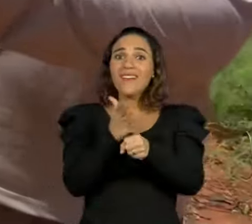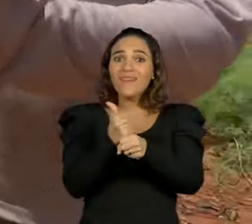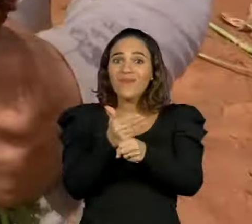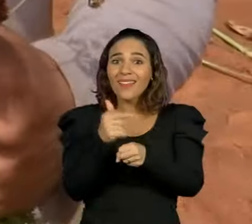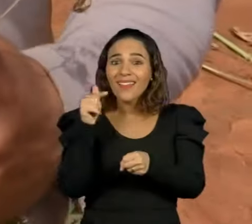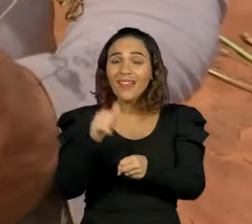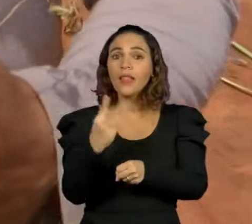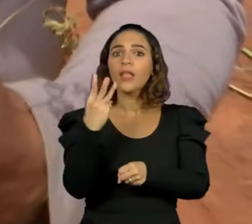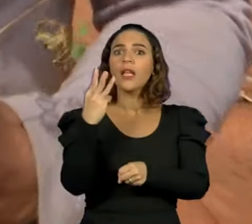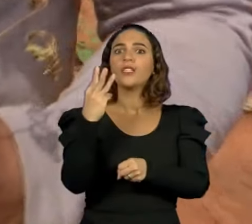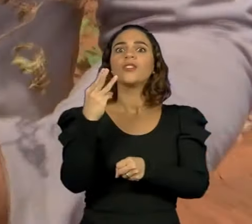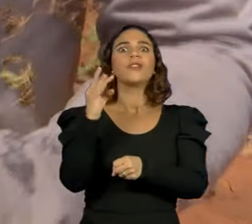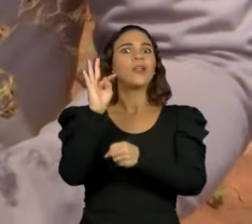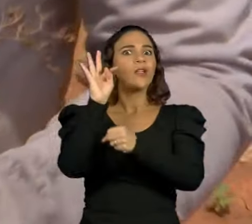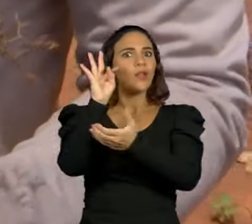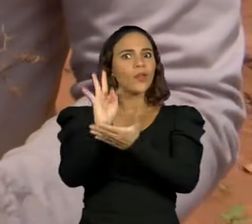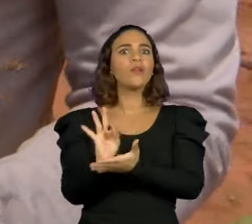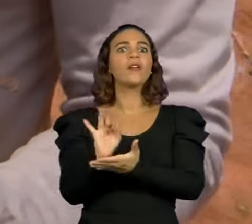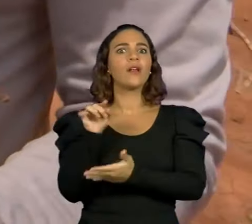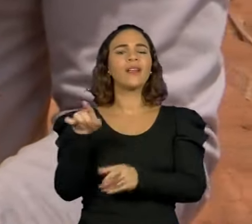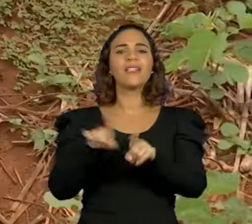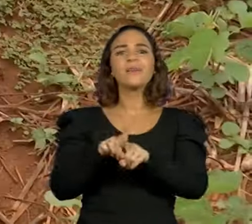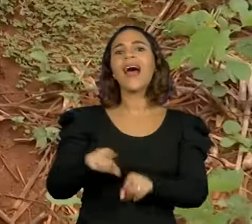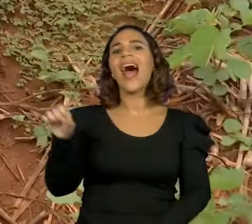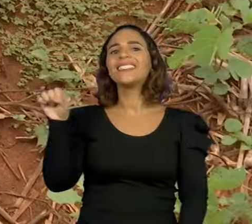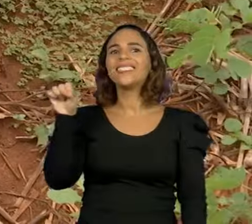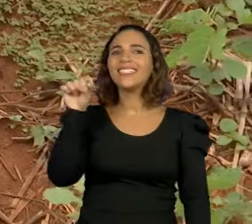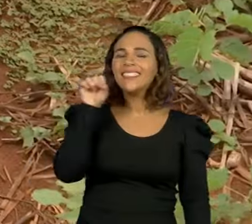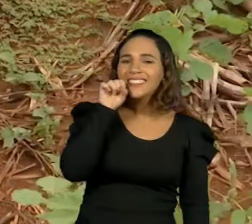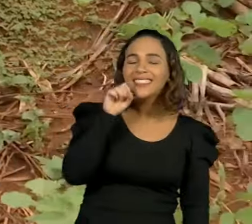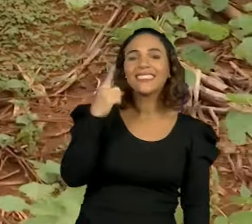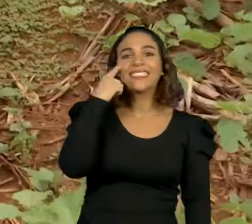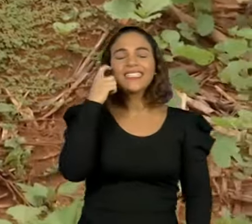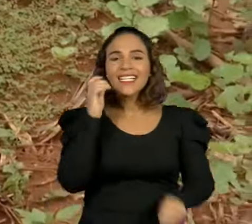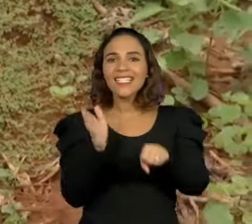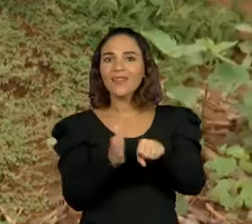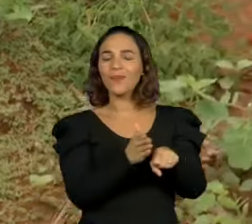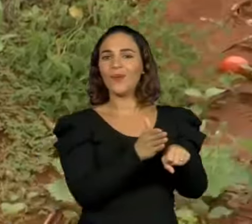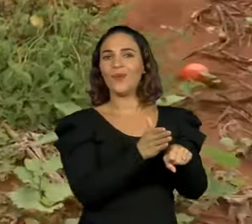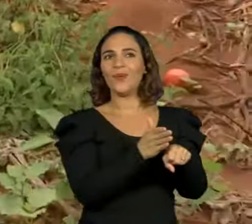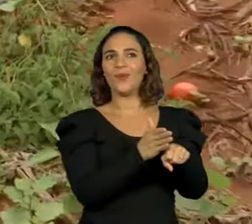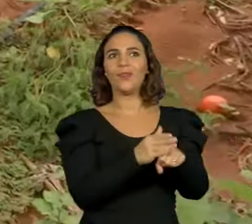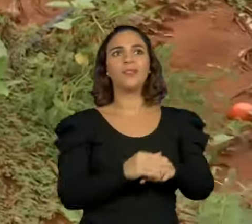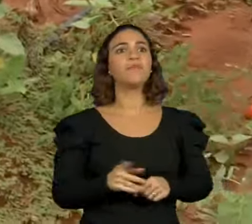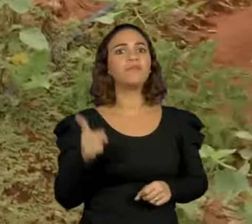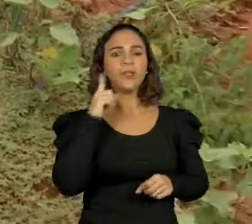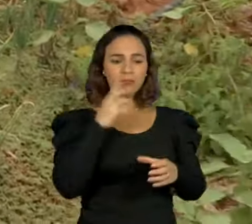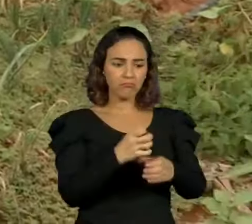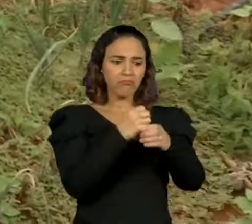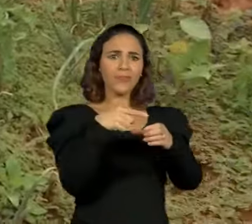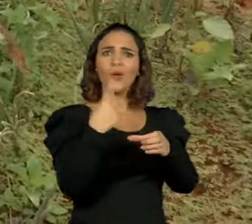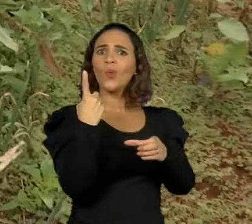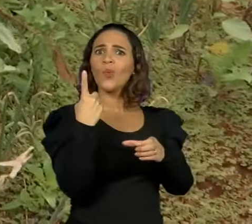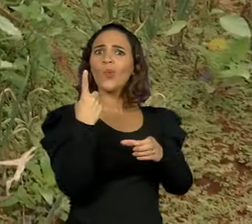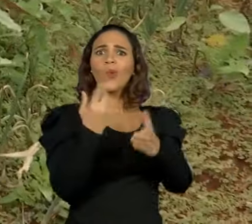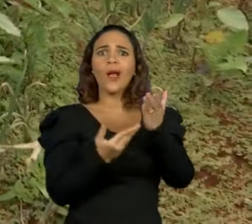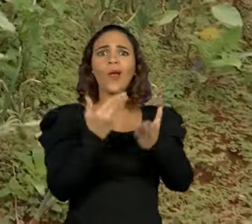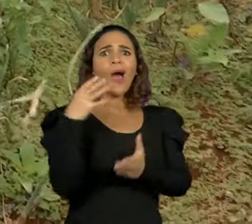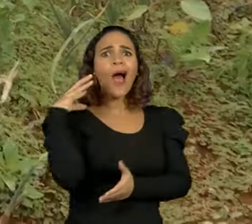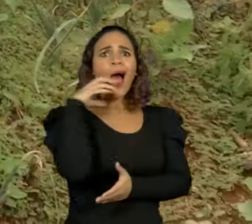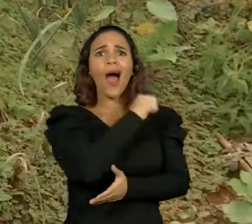toneladas. Mesma quantia colhida de cenoura e cebola. Rapidinho você vai tirar 1 quilo de cebola ou mais